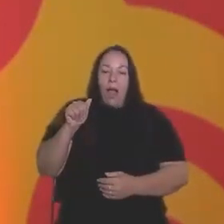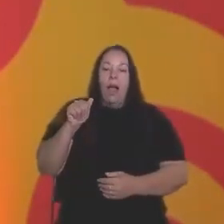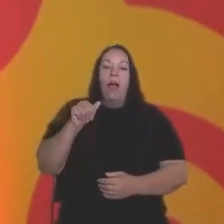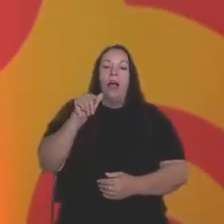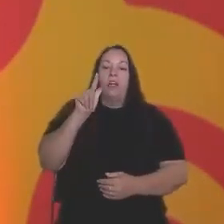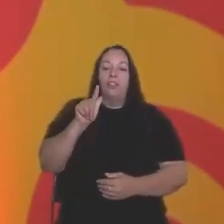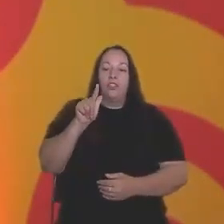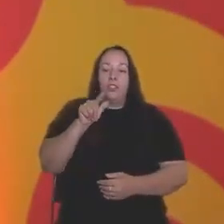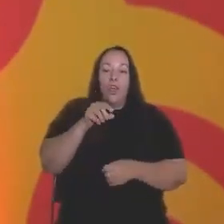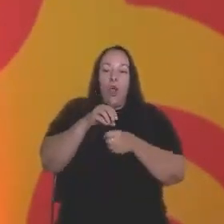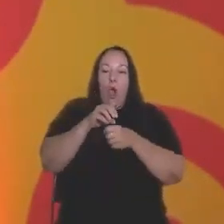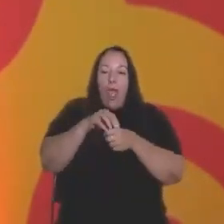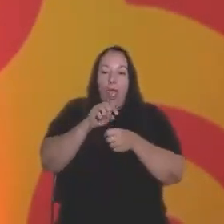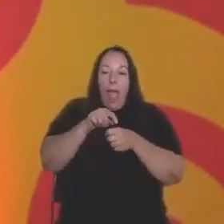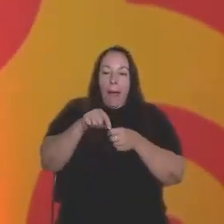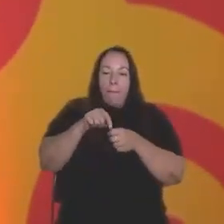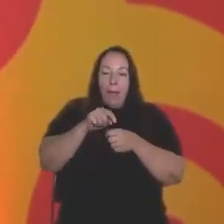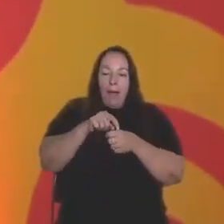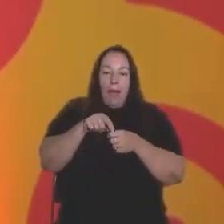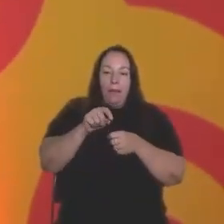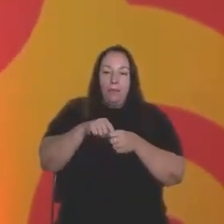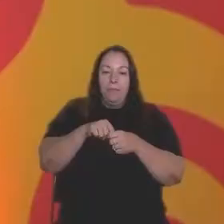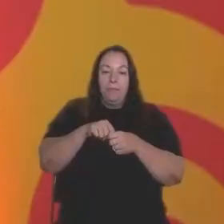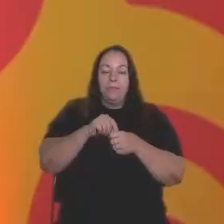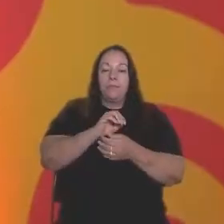vê, né? Então, assim,